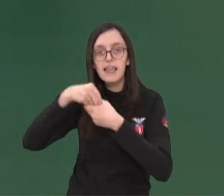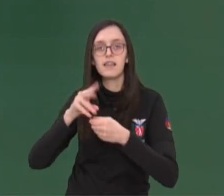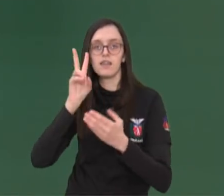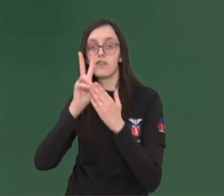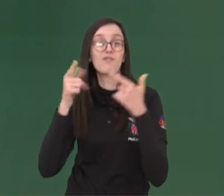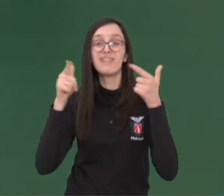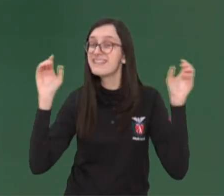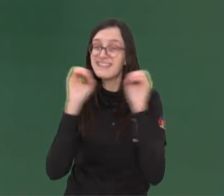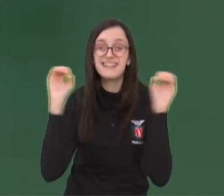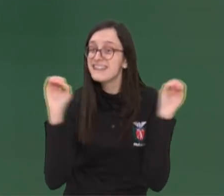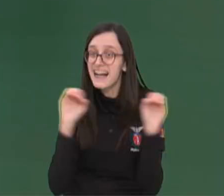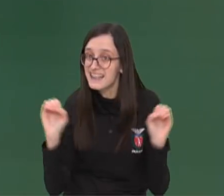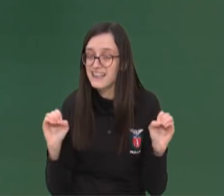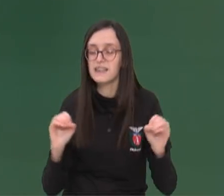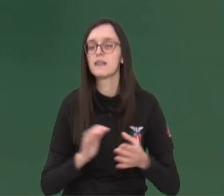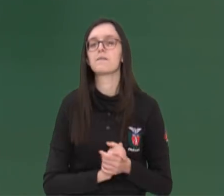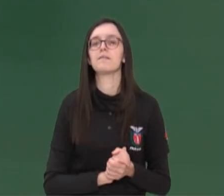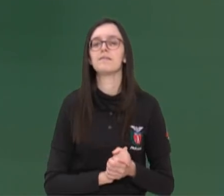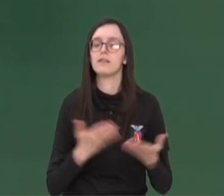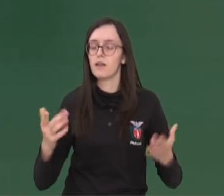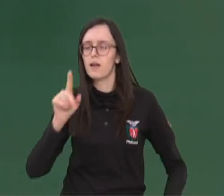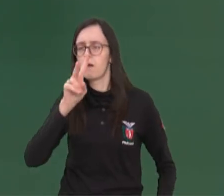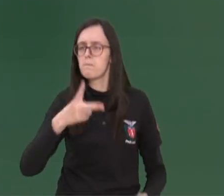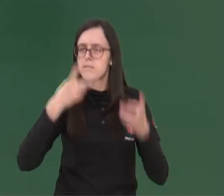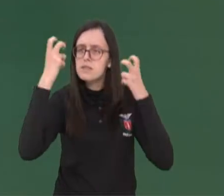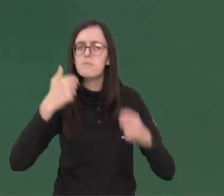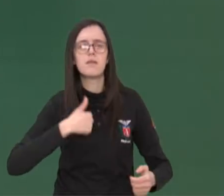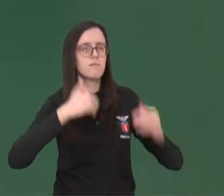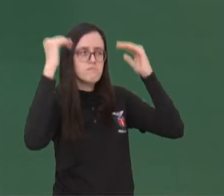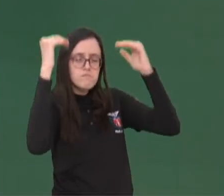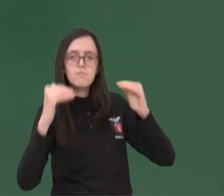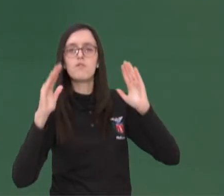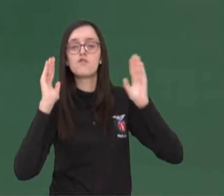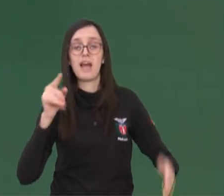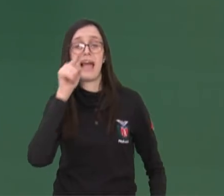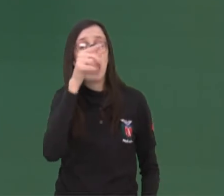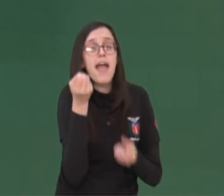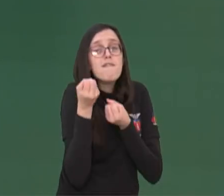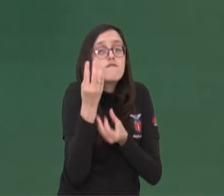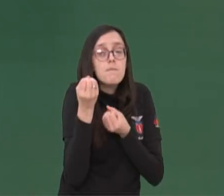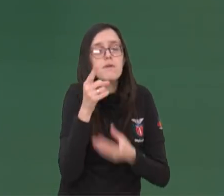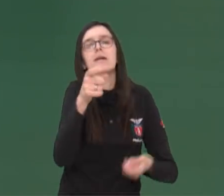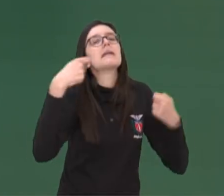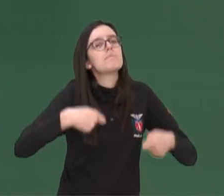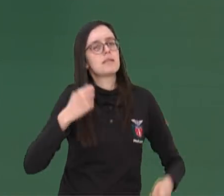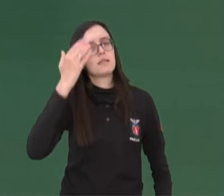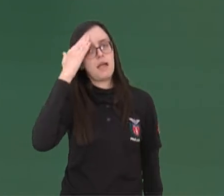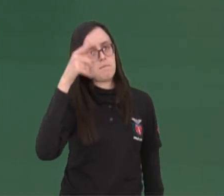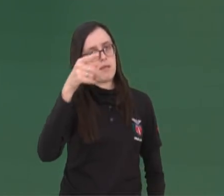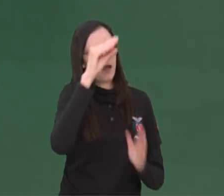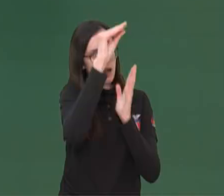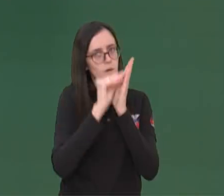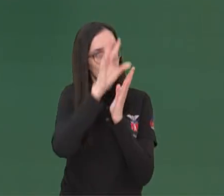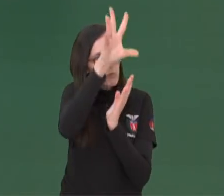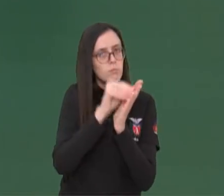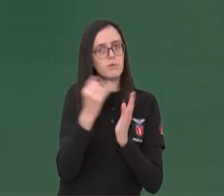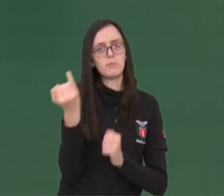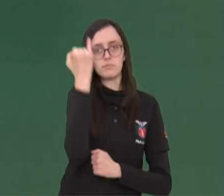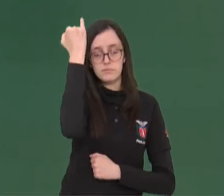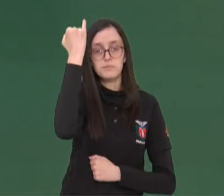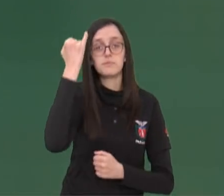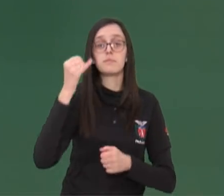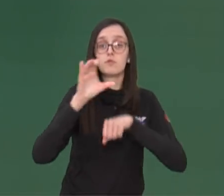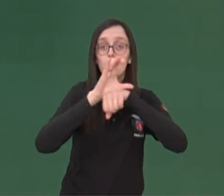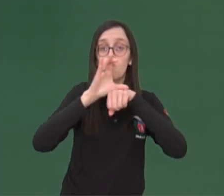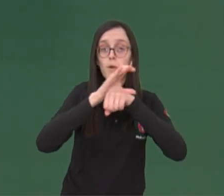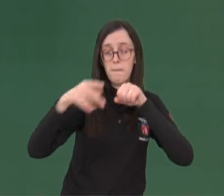indígenas. Não diz nada. E repara, eu grifei isso. Essa informação você precisa ter aí anotadinho. A primeira